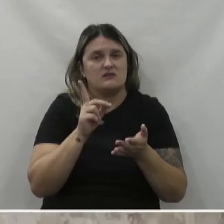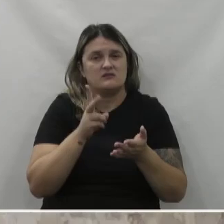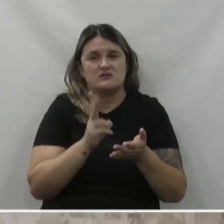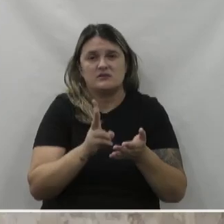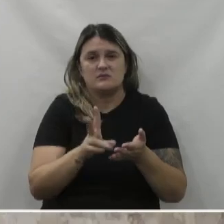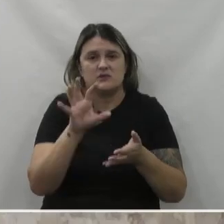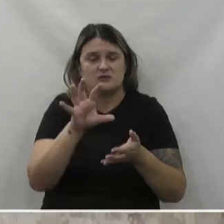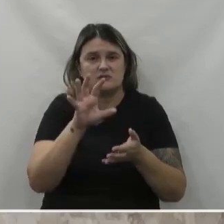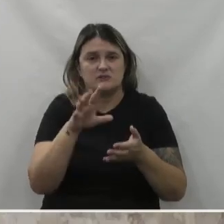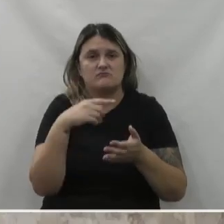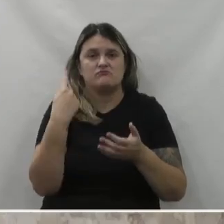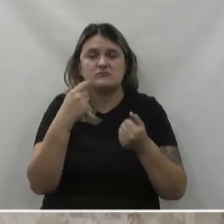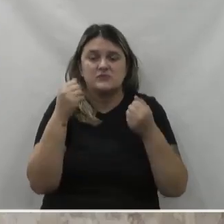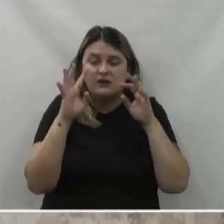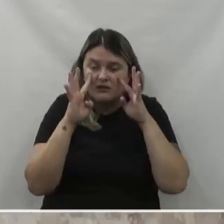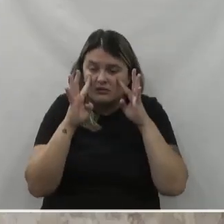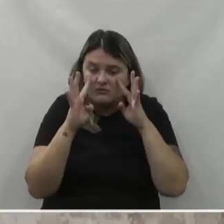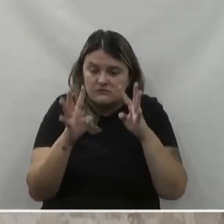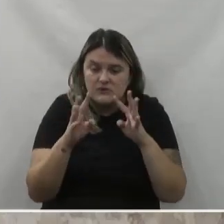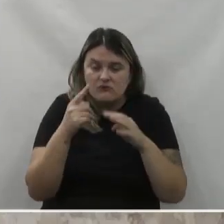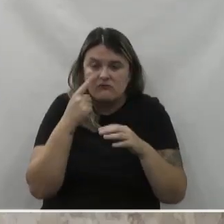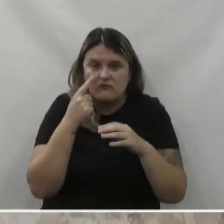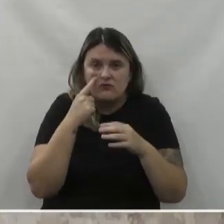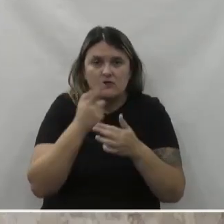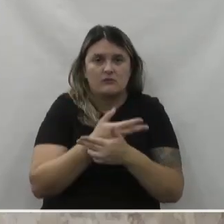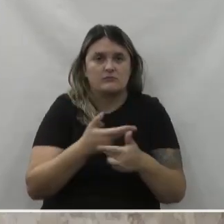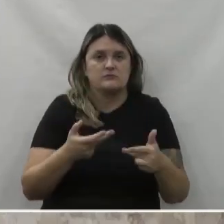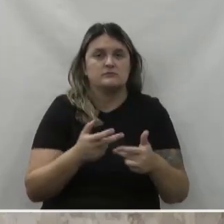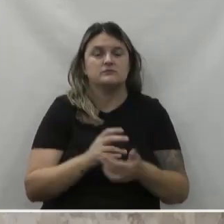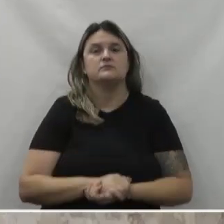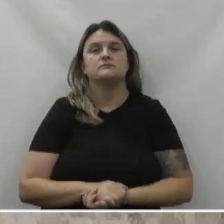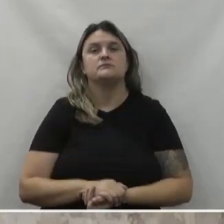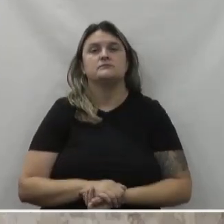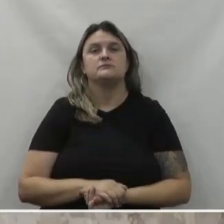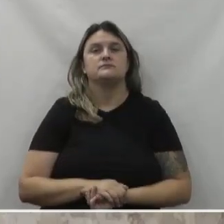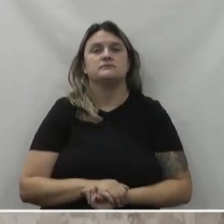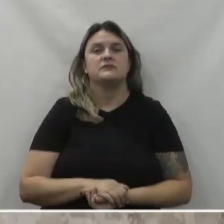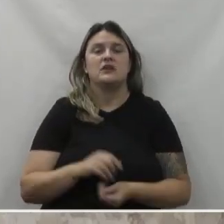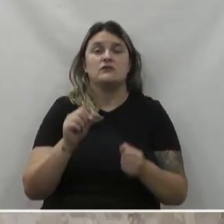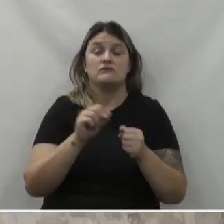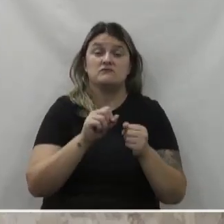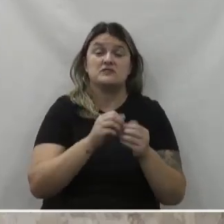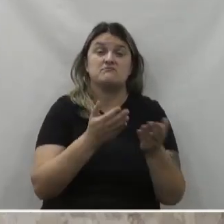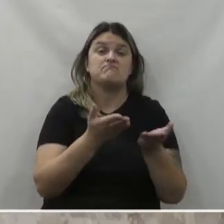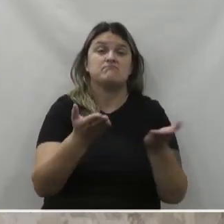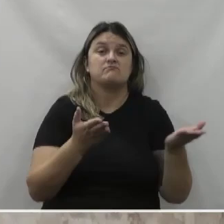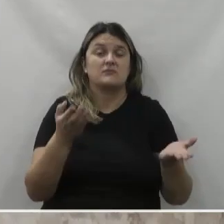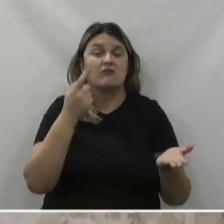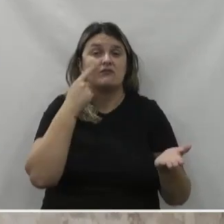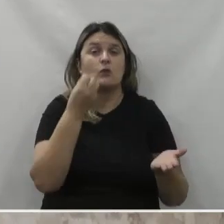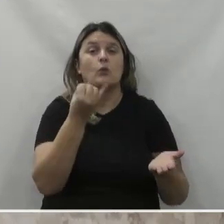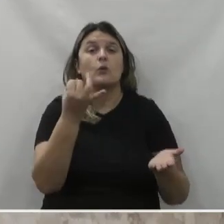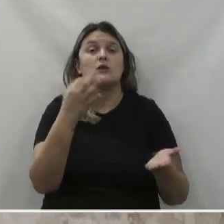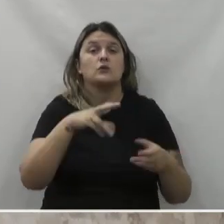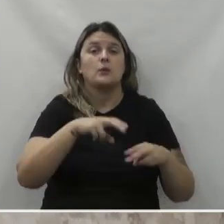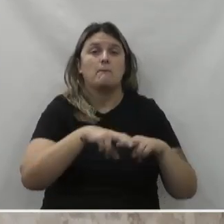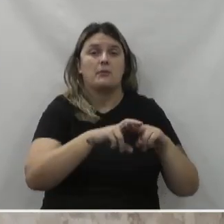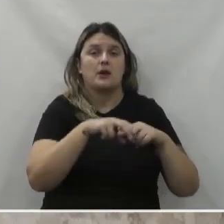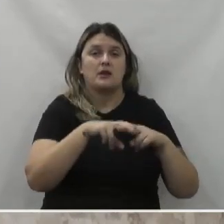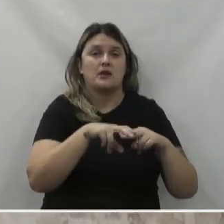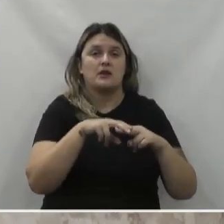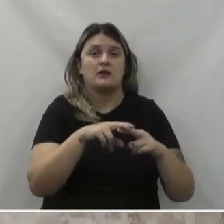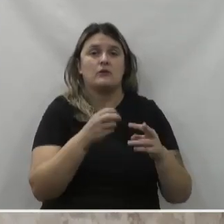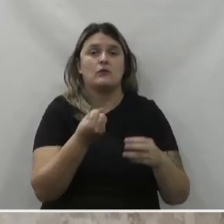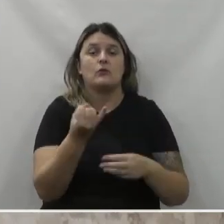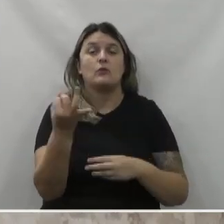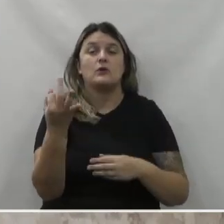atenção. E assim, que for comprar e licitar alguns parquinhos para o município, enfim, que já dê uma atenção, que